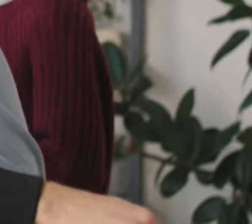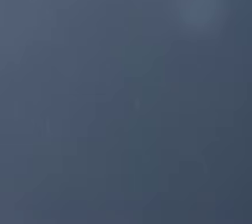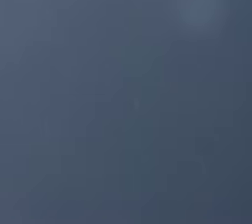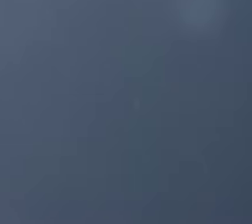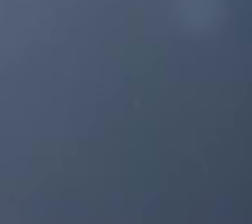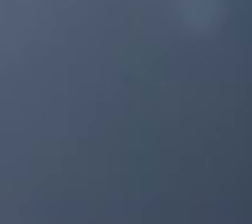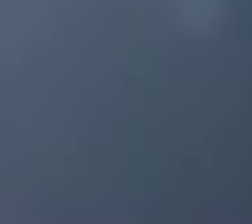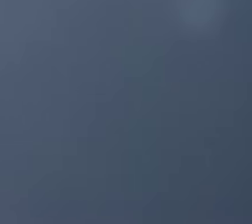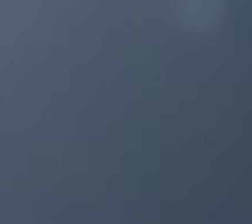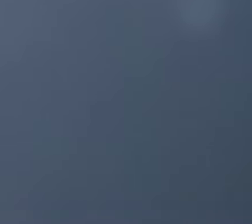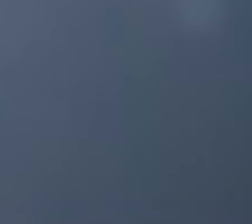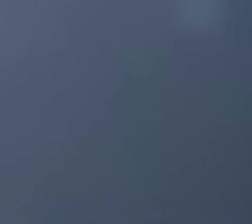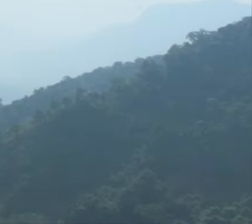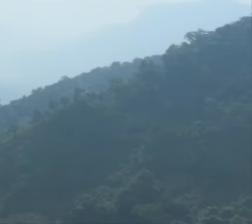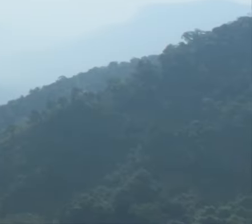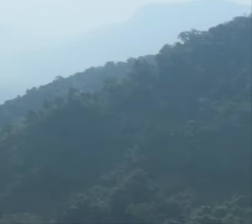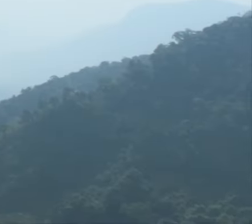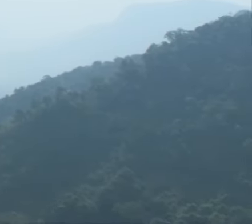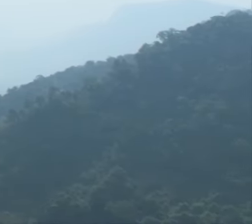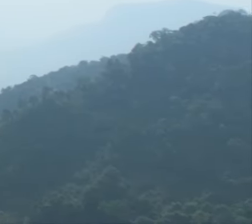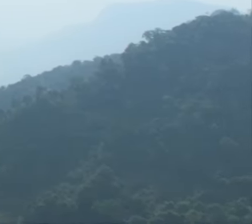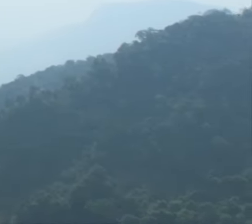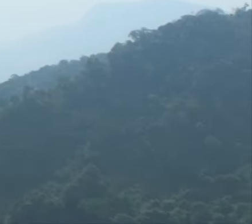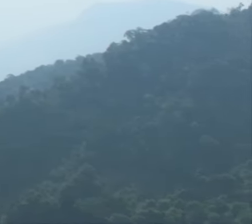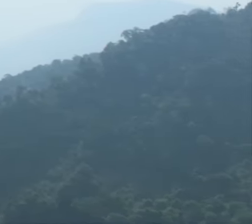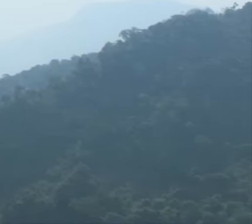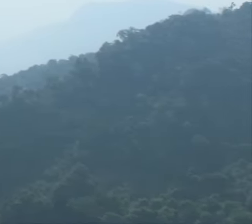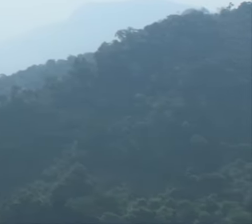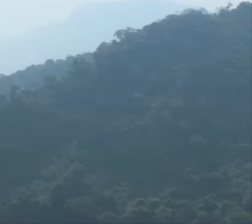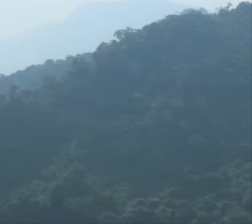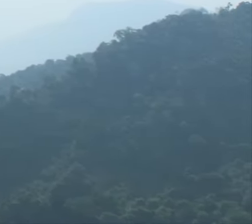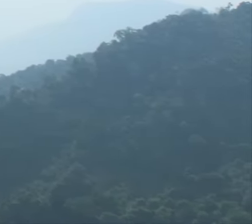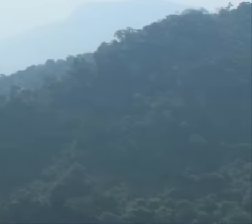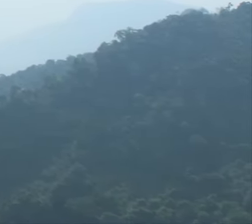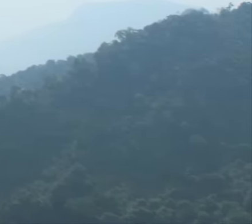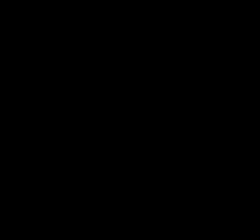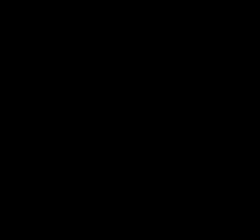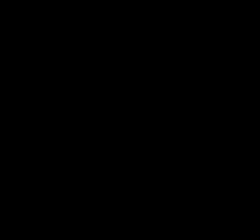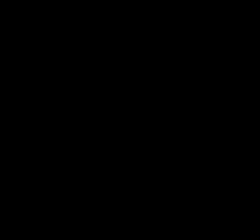Jesus tem pra você toda a vitória.